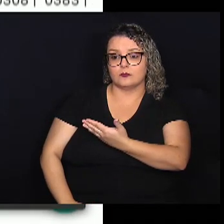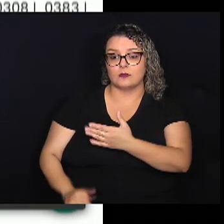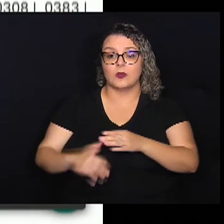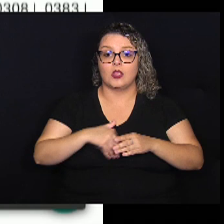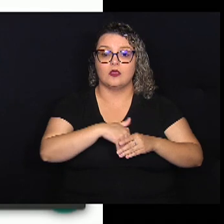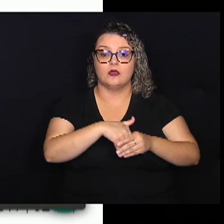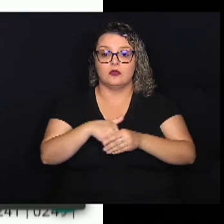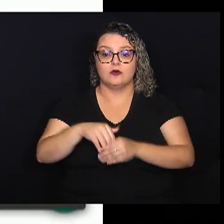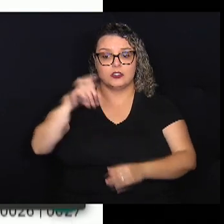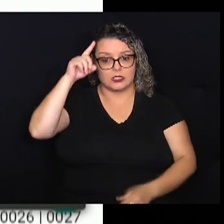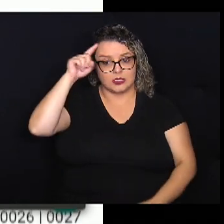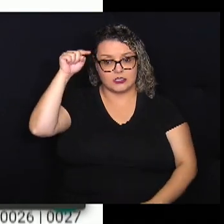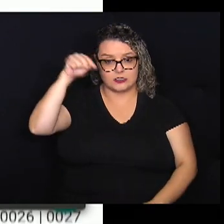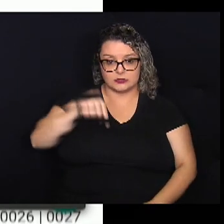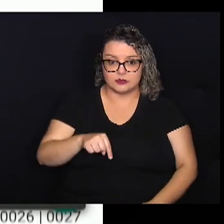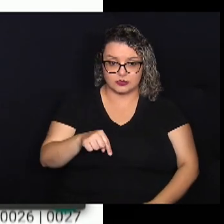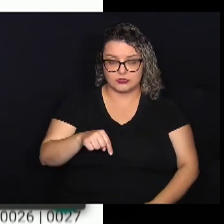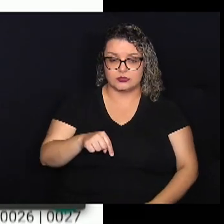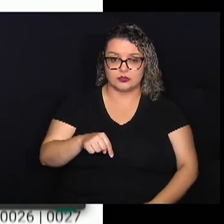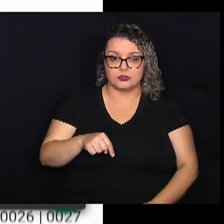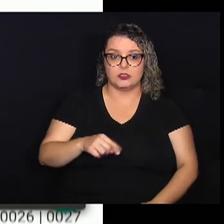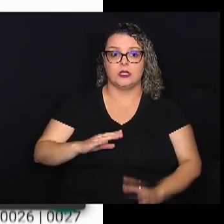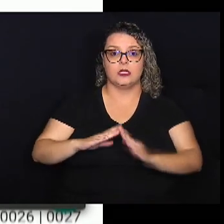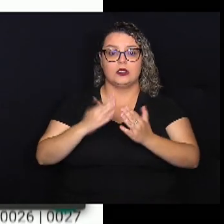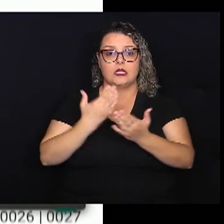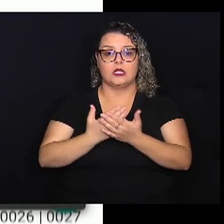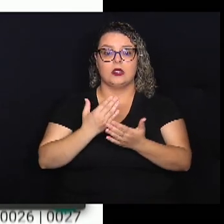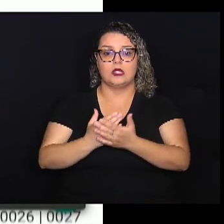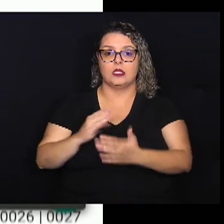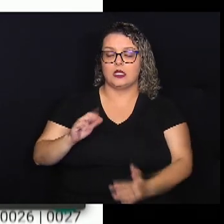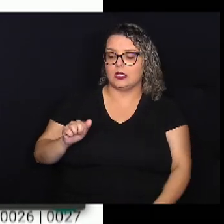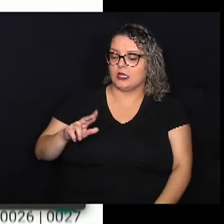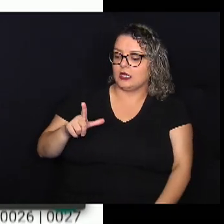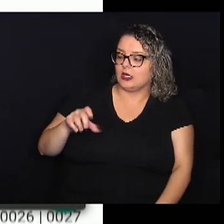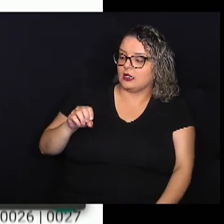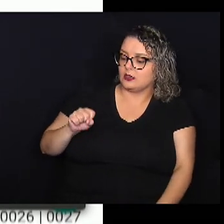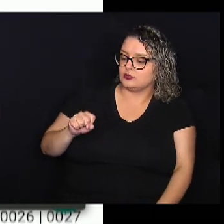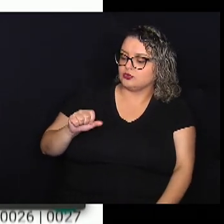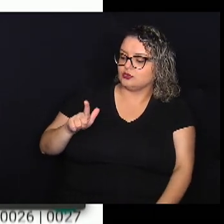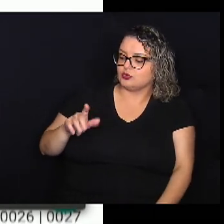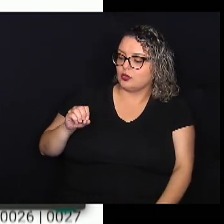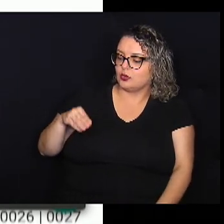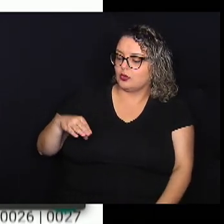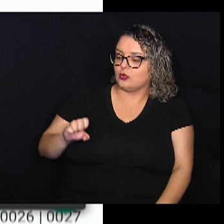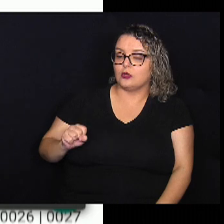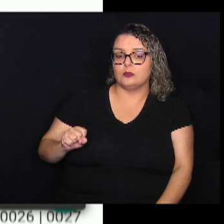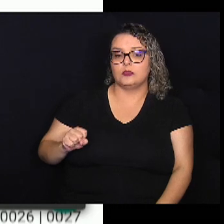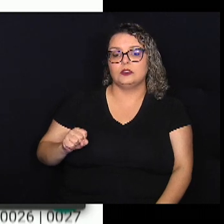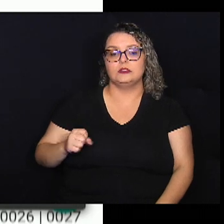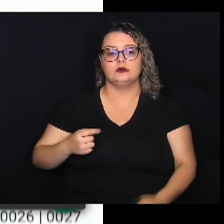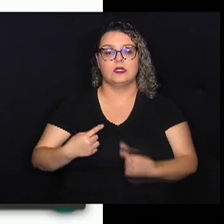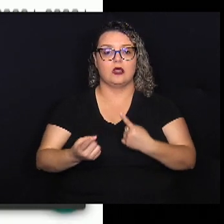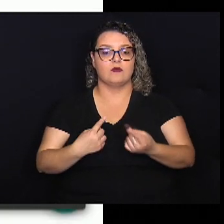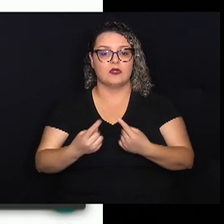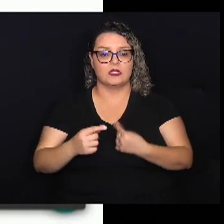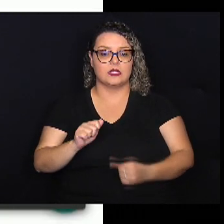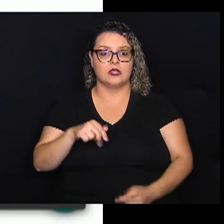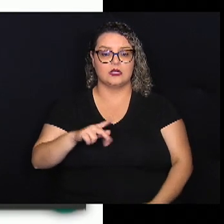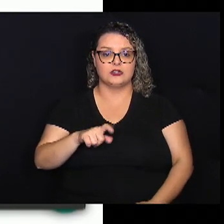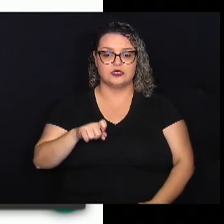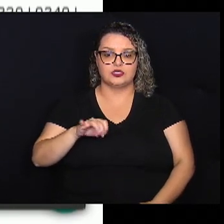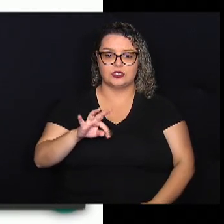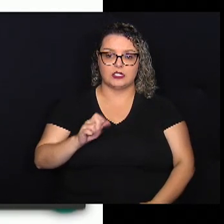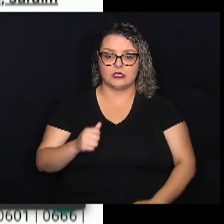nesse dia lá na Escola Estadual Carlos Gomes, que fica na Avenida Anchieta, número 80, ao lado da